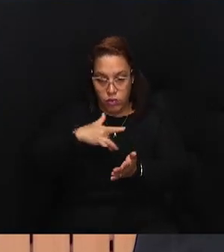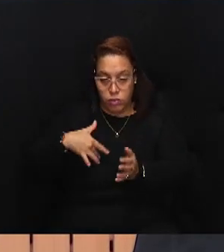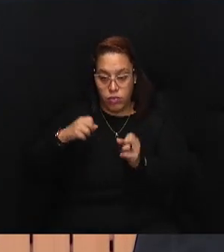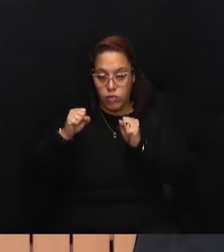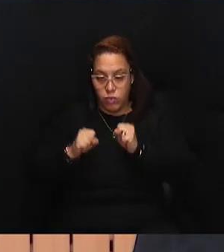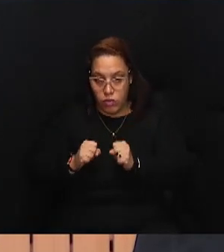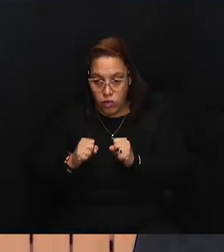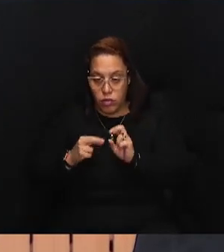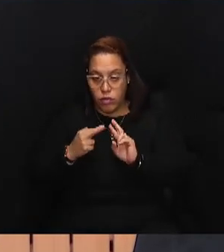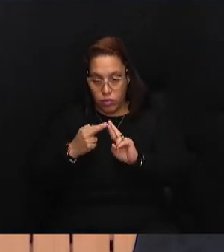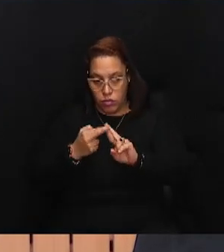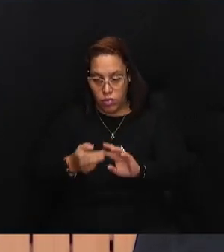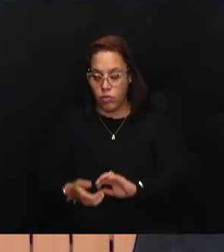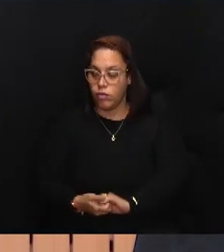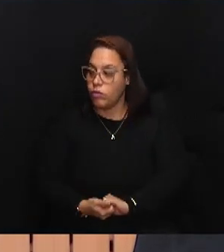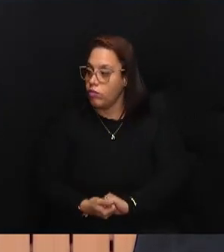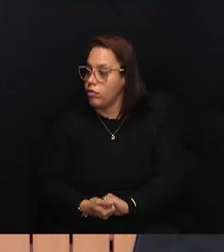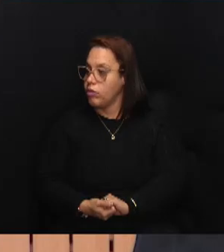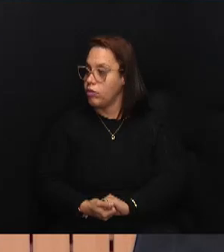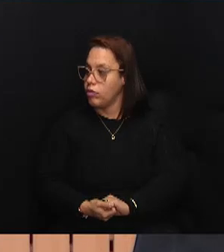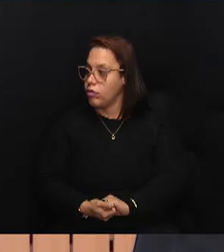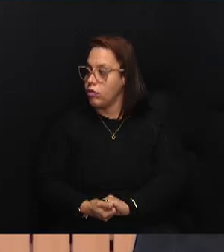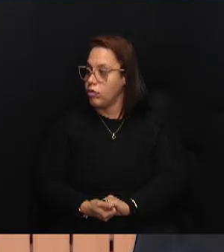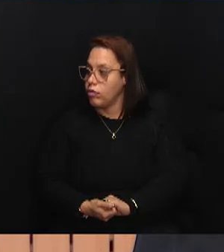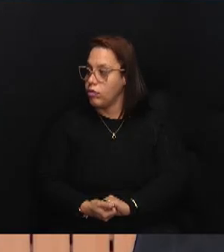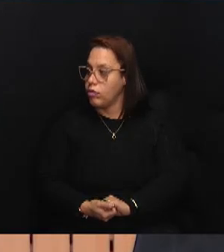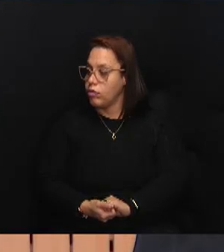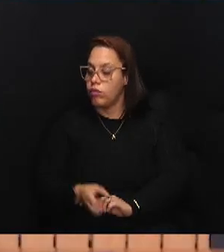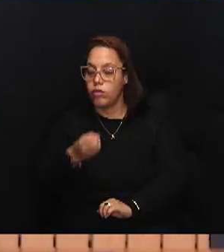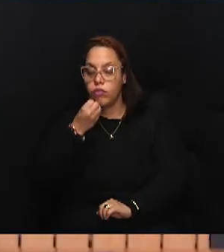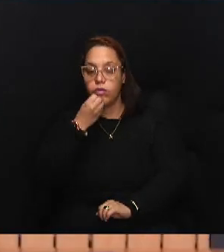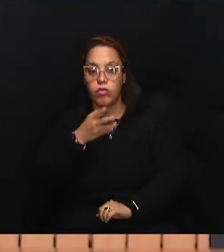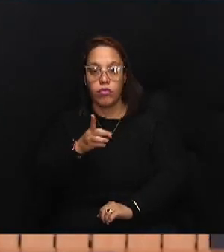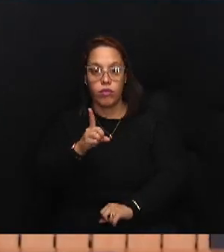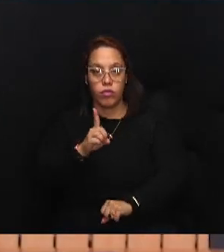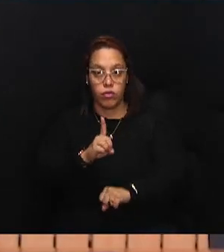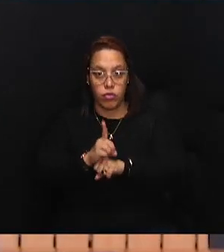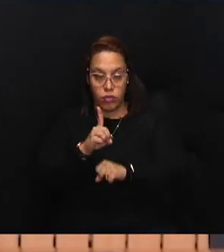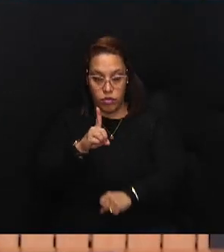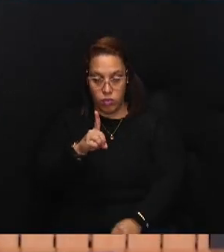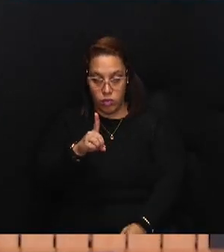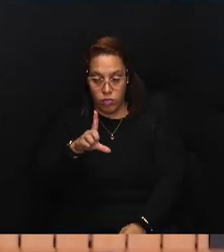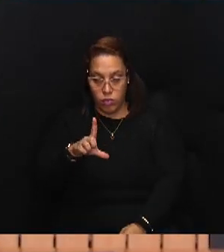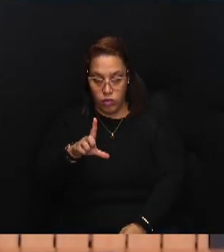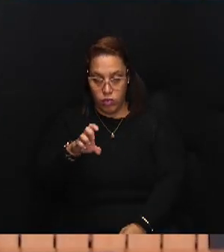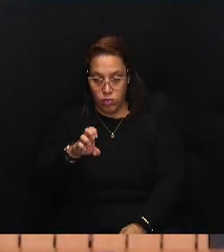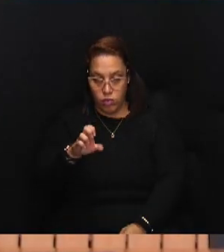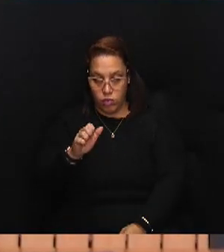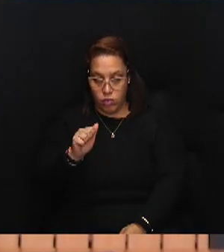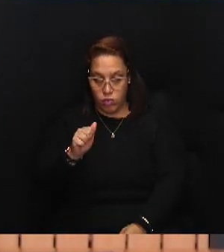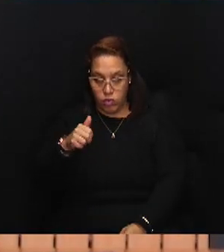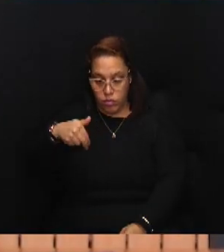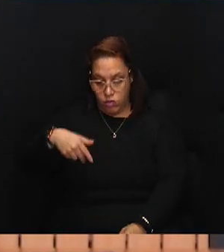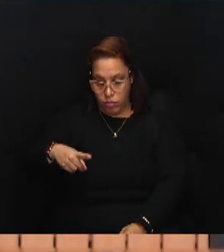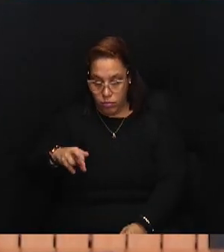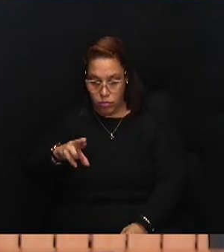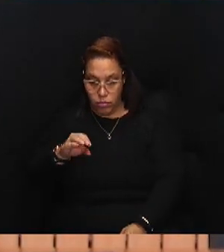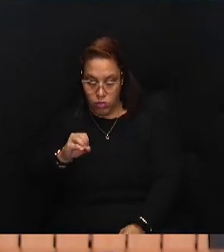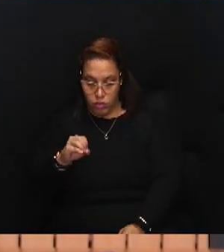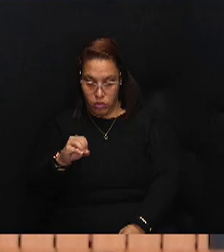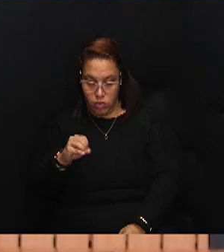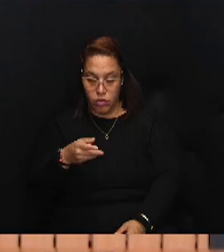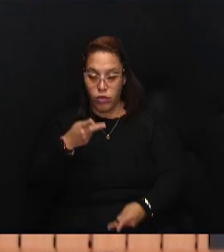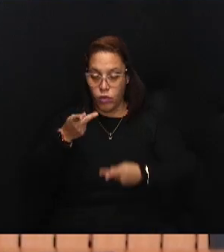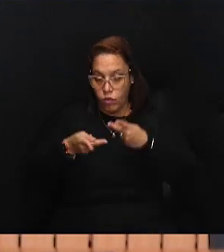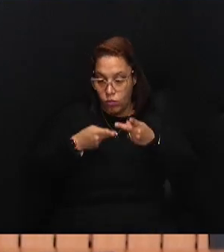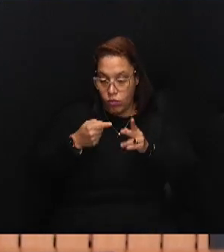fazer o referenciamento. Muito bem. Doutor Leandro, eu gostaria que você fizesse as considerações do senhor aí, se apresentasse,